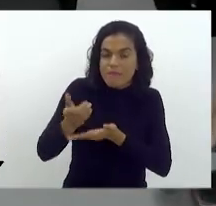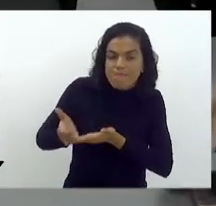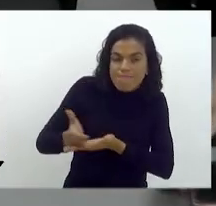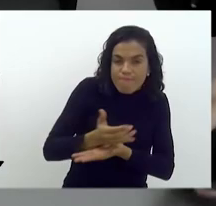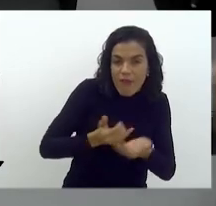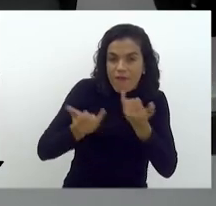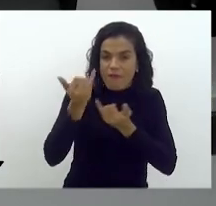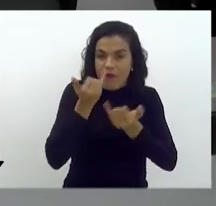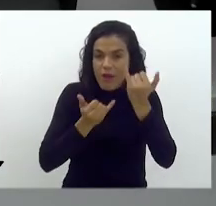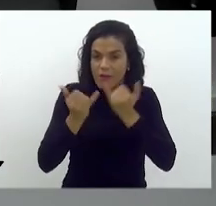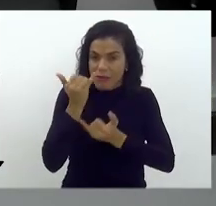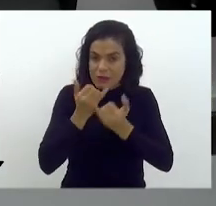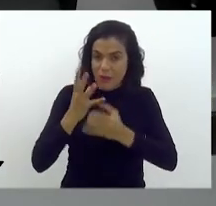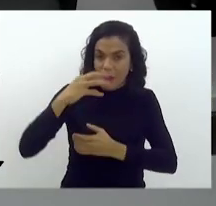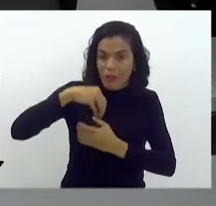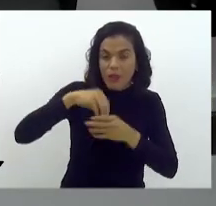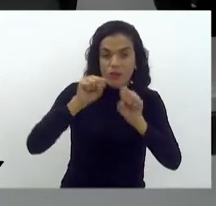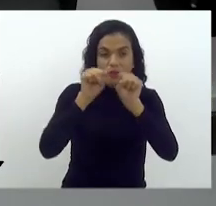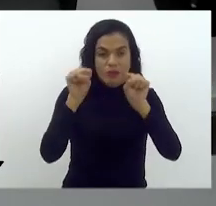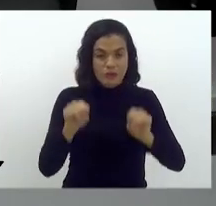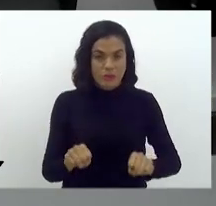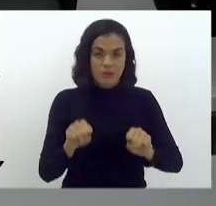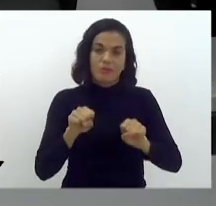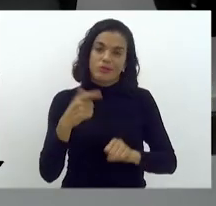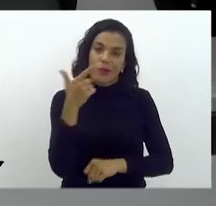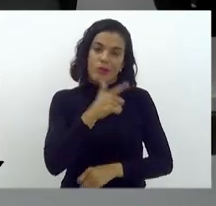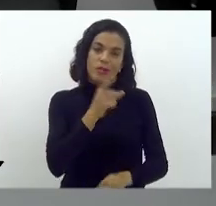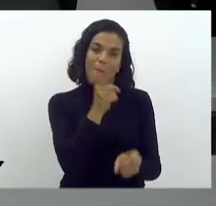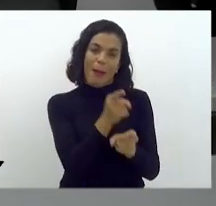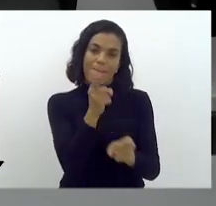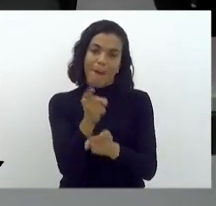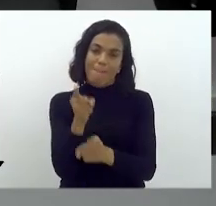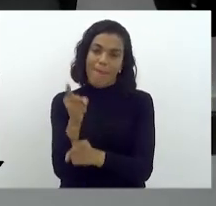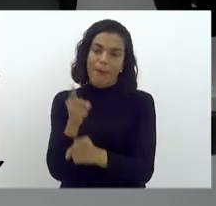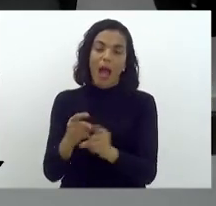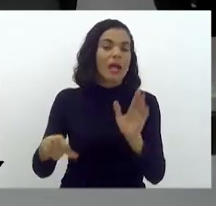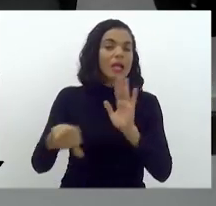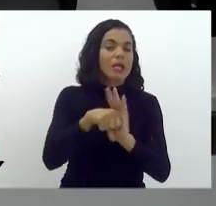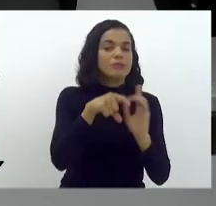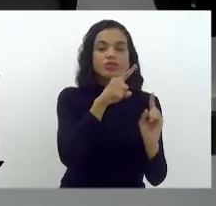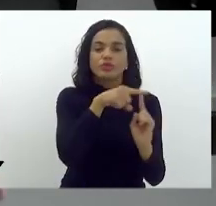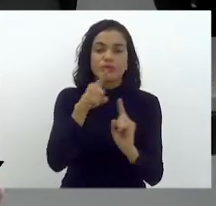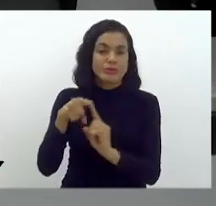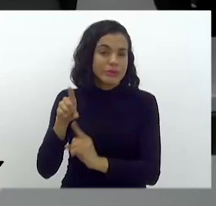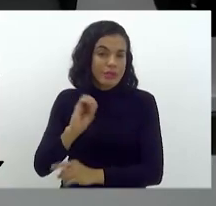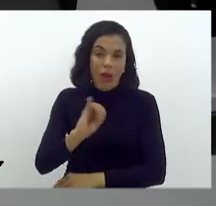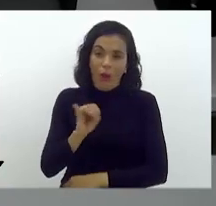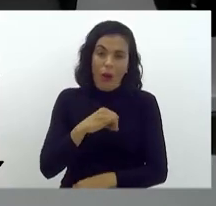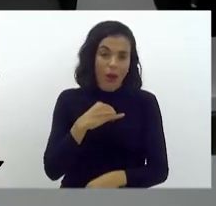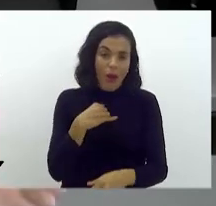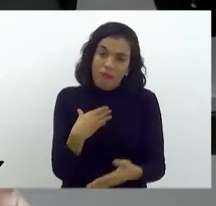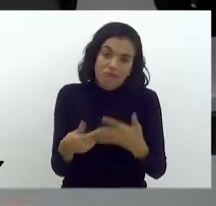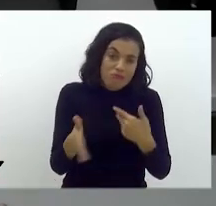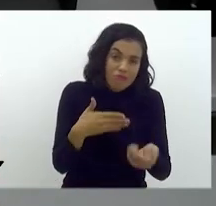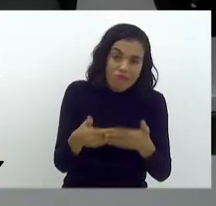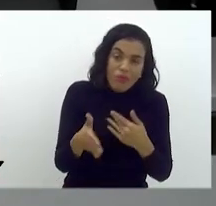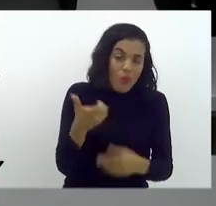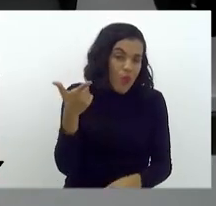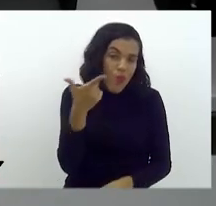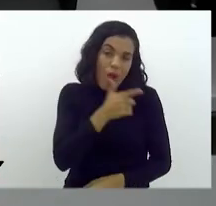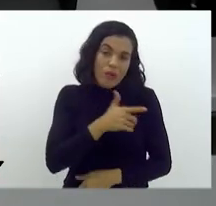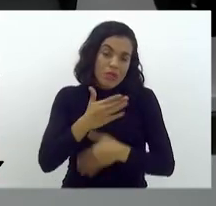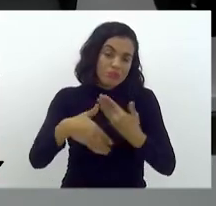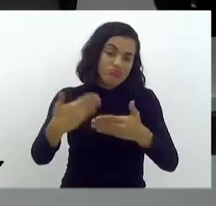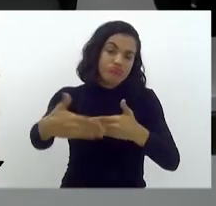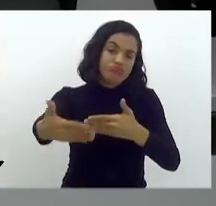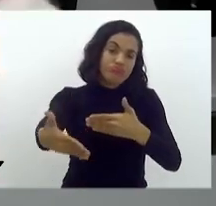do sistema para que a gente identifique de forma correta o que tem acontecido porque senão senão identificar de forma correta não acontece mais nada depois